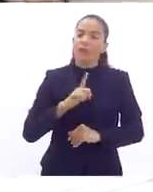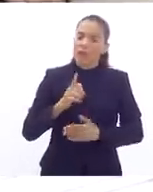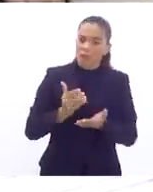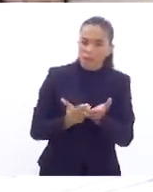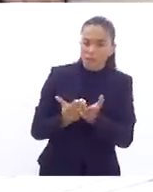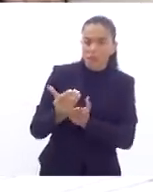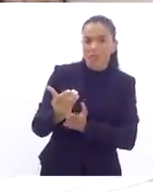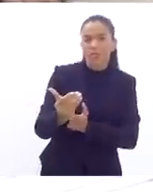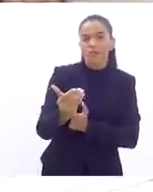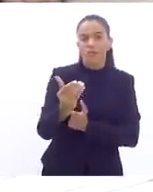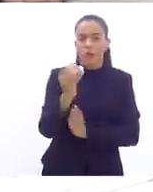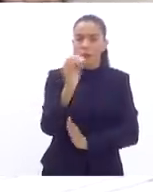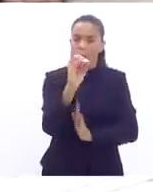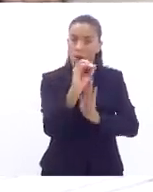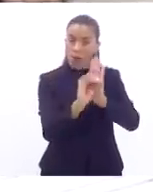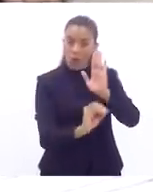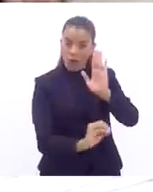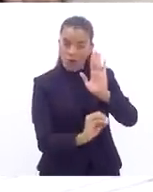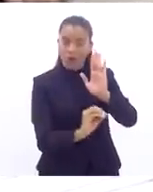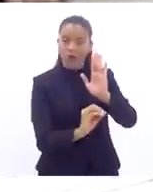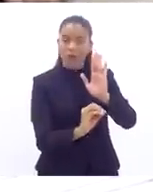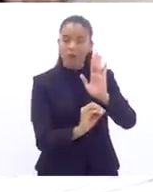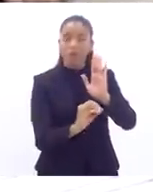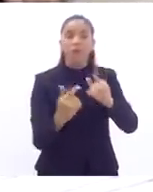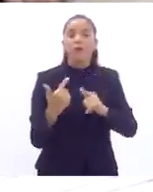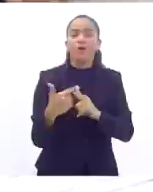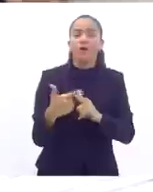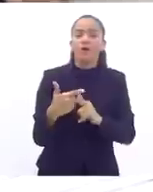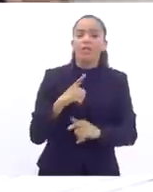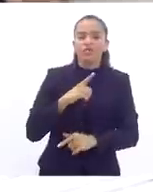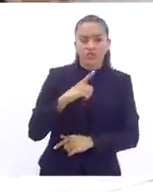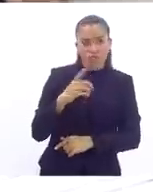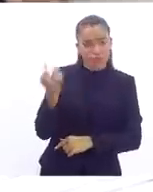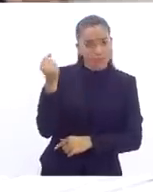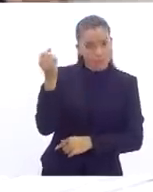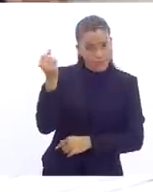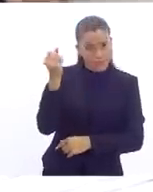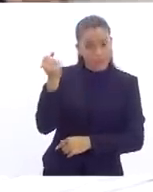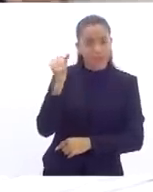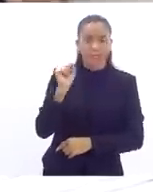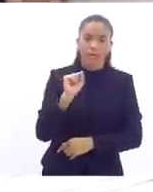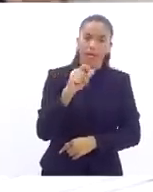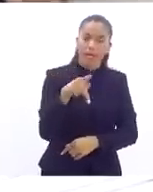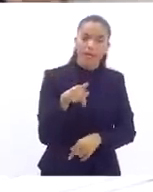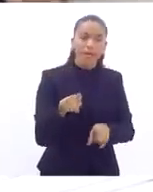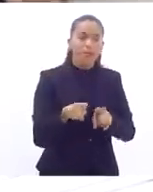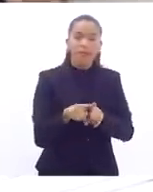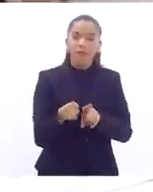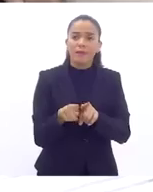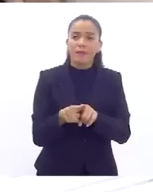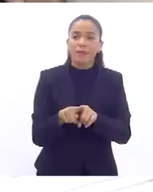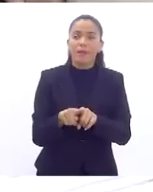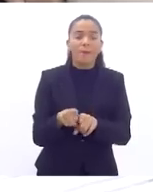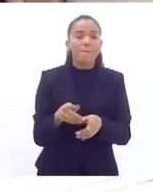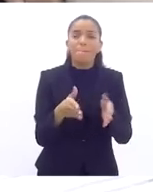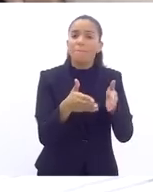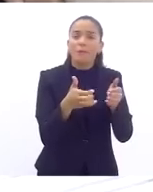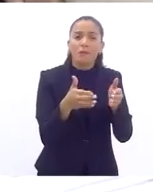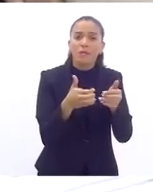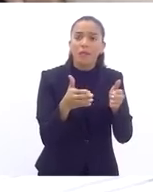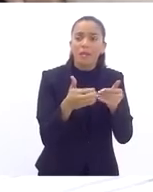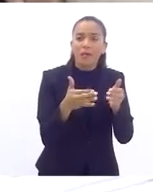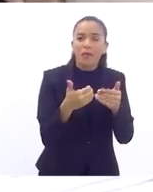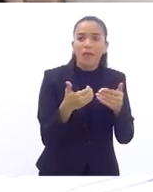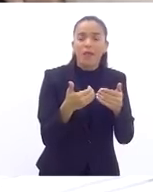todo esse trabalho de ofício até porque porque tinha pensionista que sequer pedia né